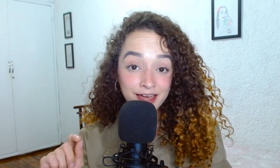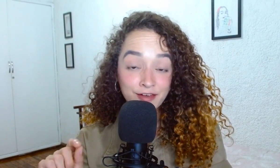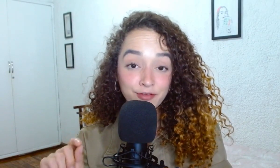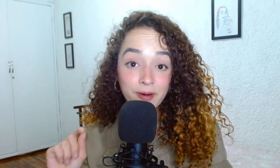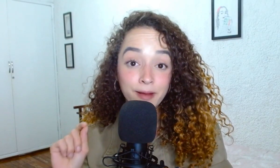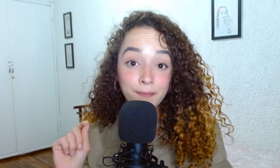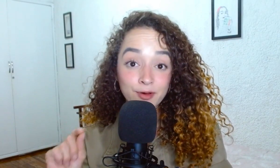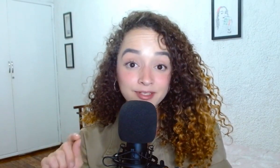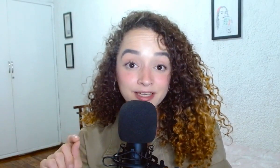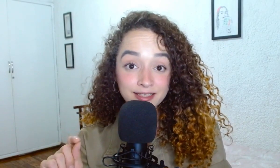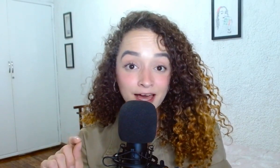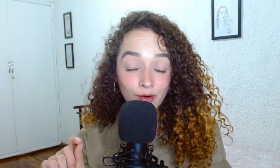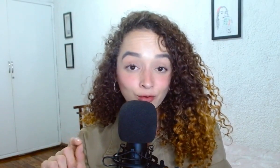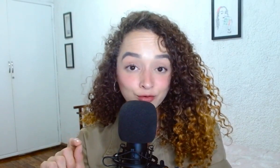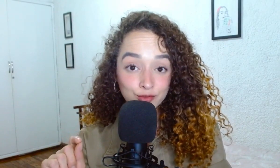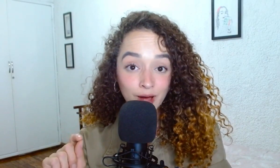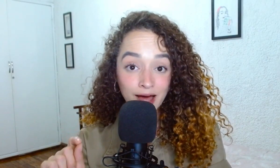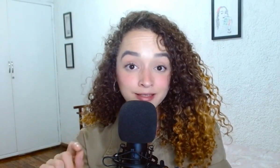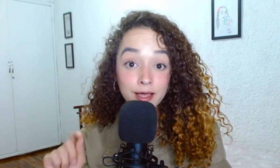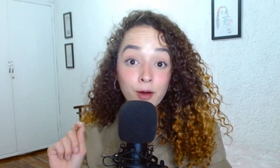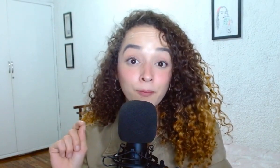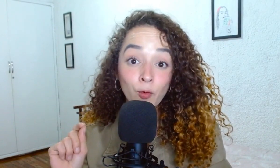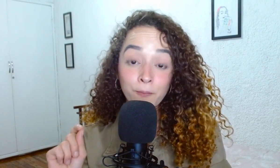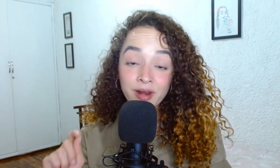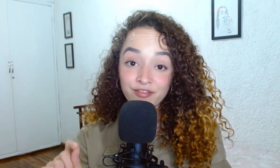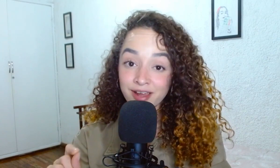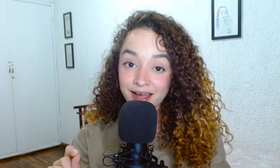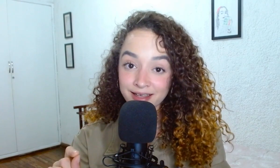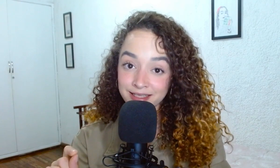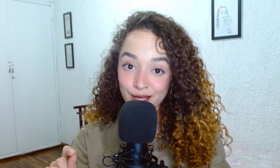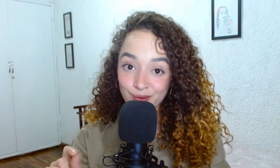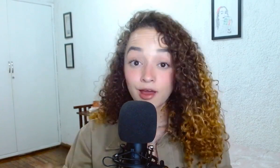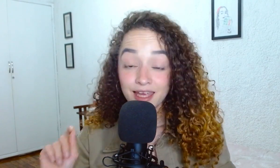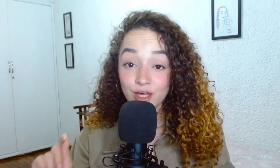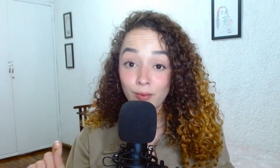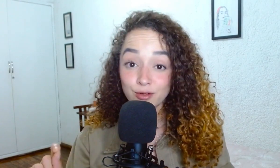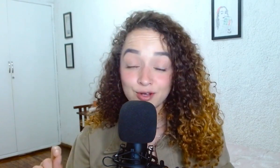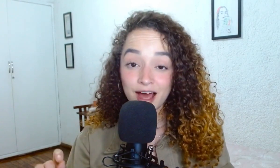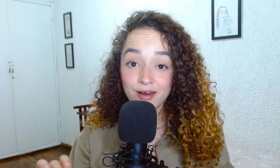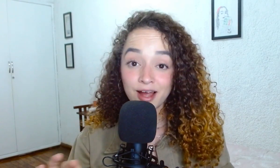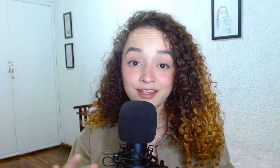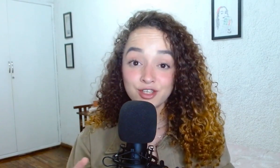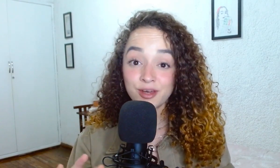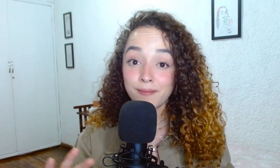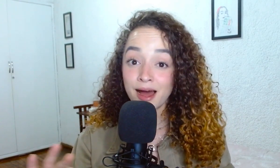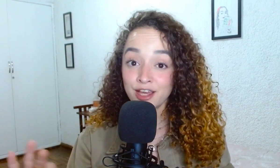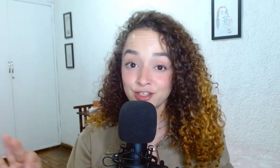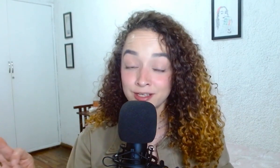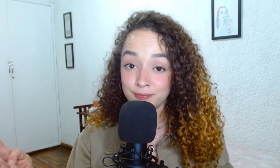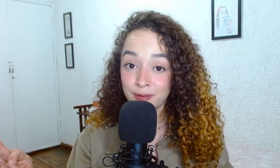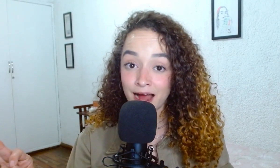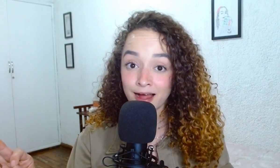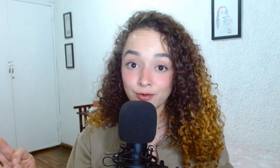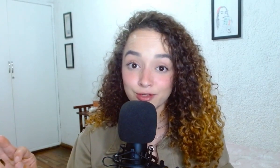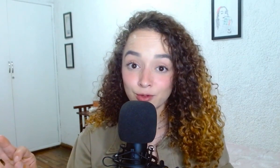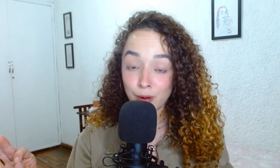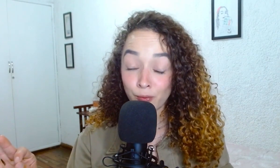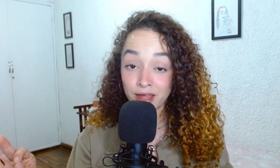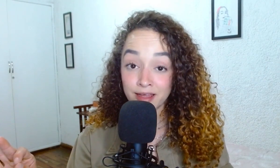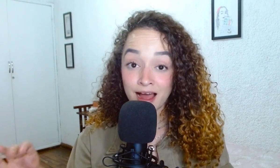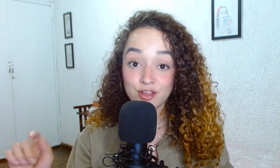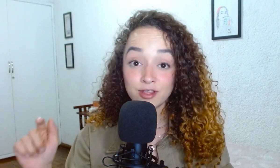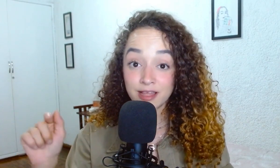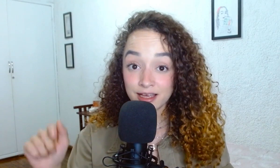o STF para processar o Augusto Aras por prevaricação. E o Bolsonaro, cada dia mais desesperado, com a